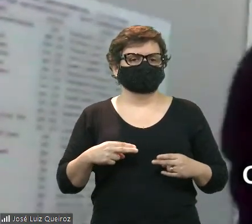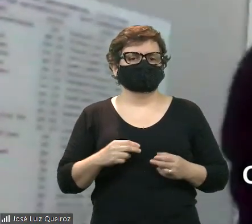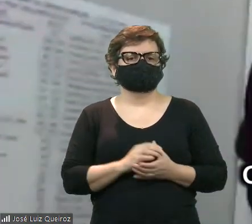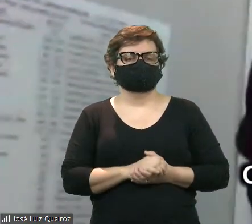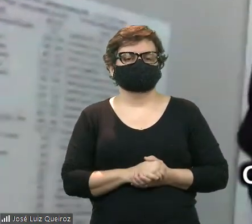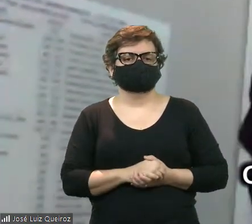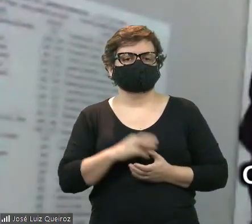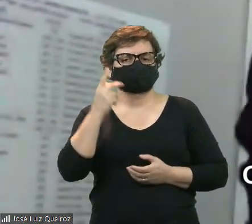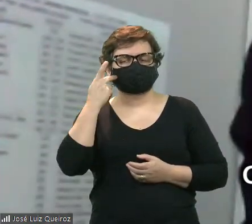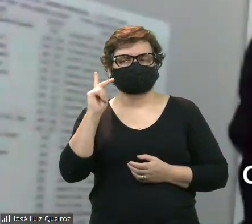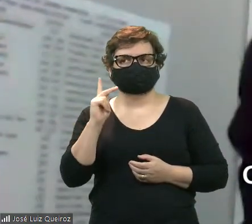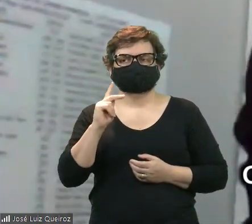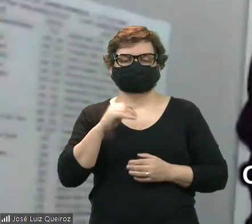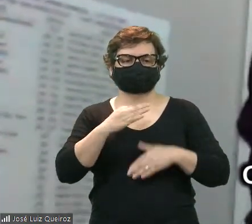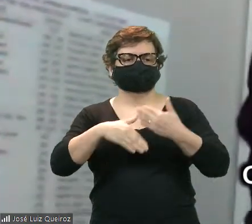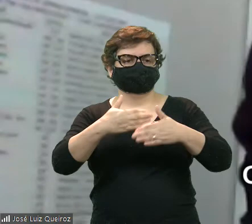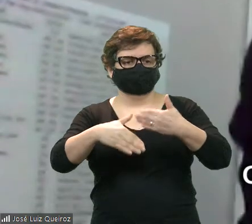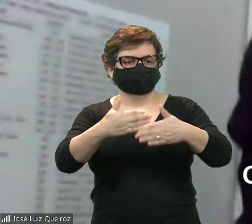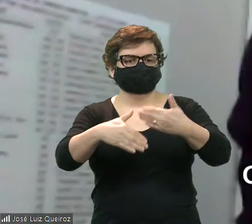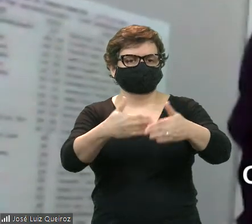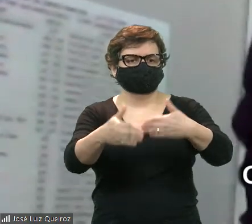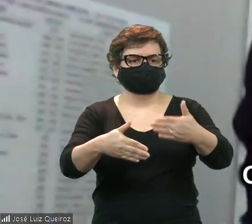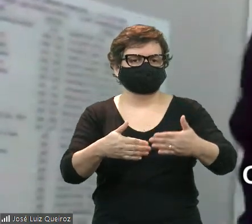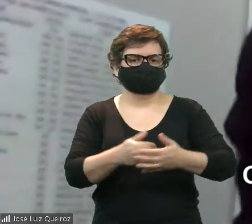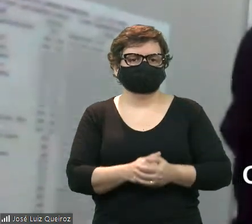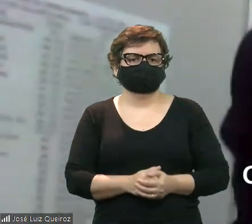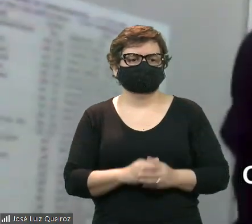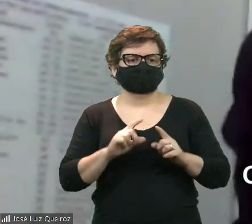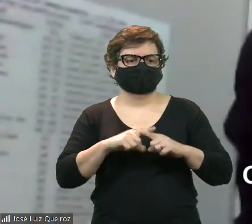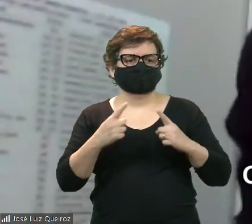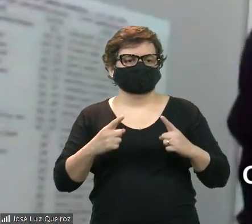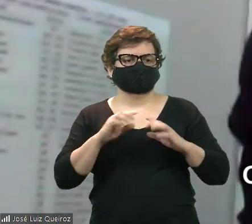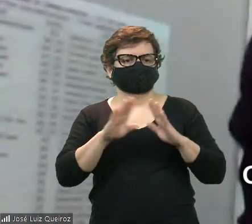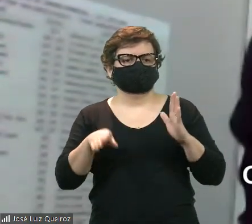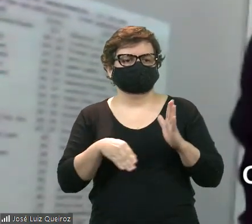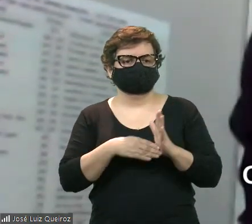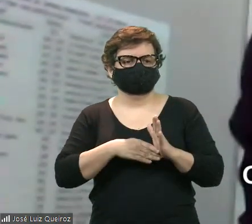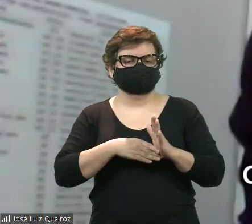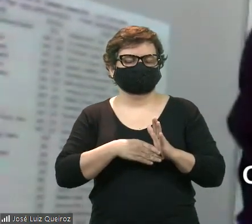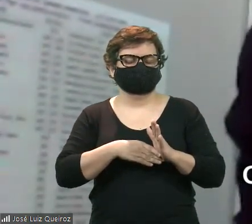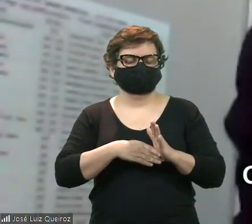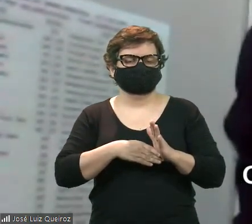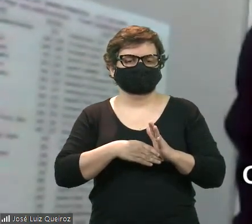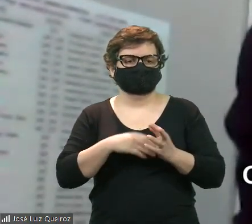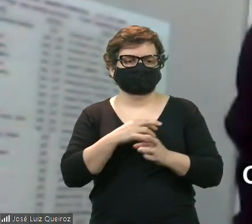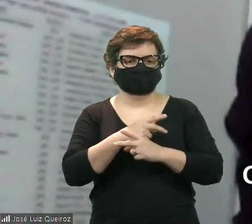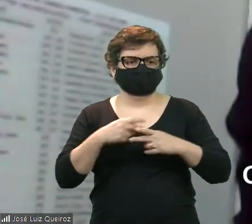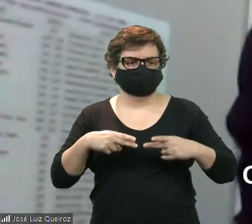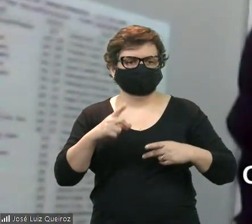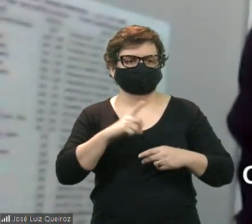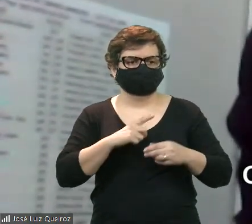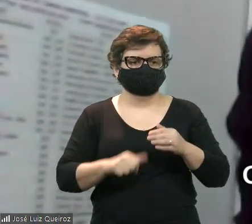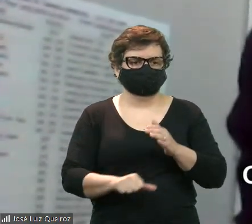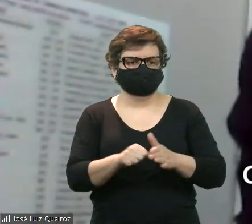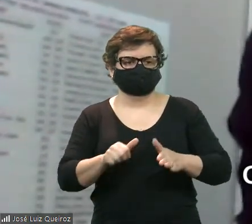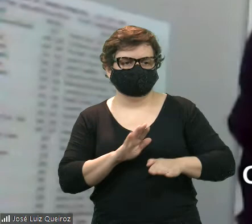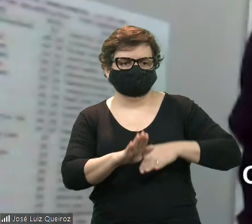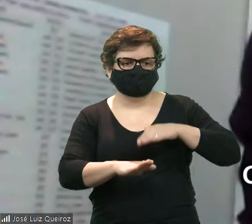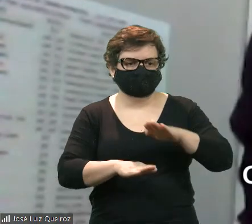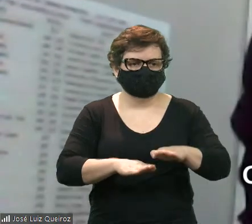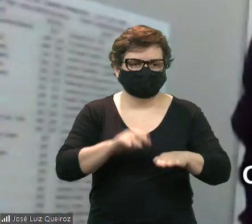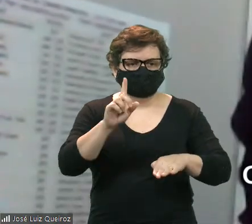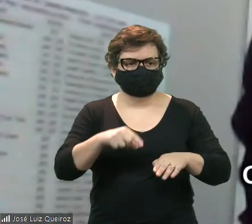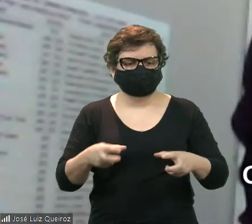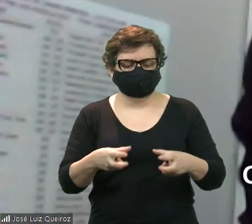uma maratona, mas toda maratona começa com o primeiro passo, que é a Câmara autorizar a celebração